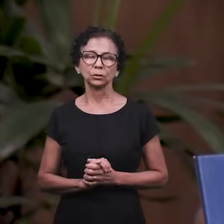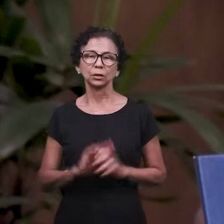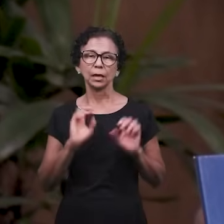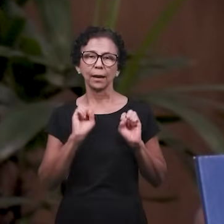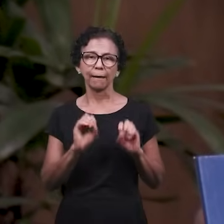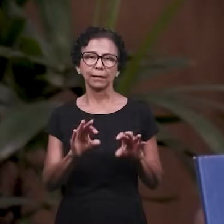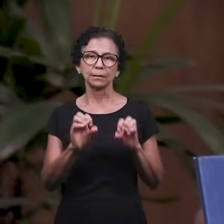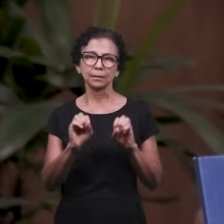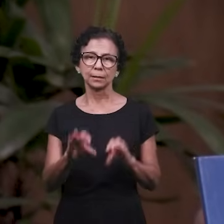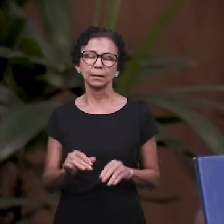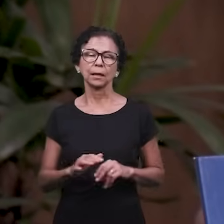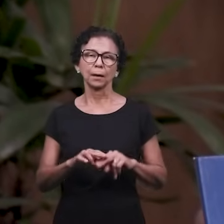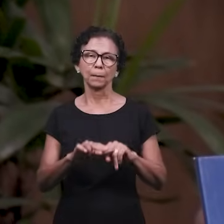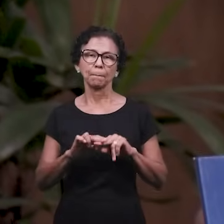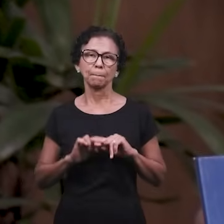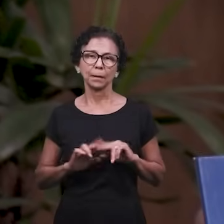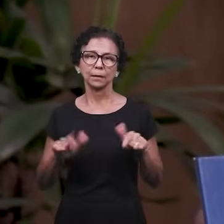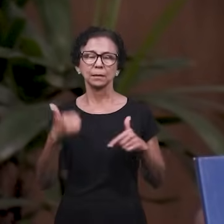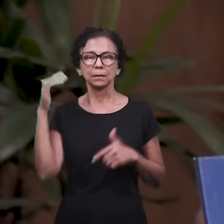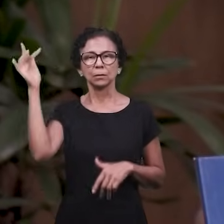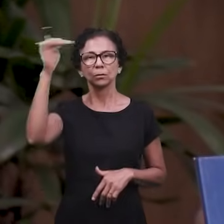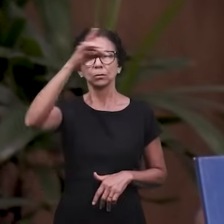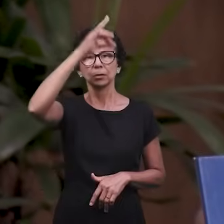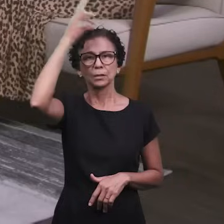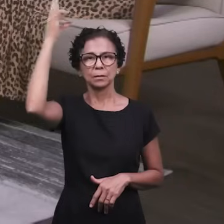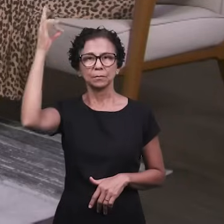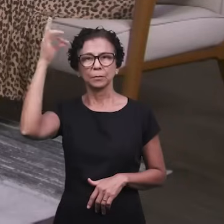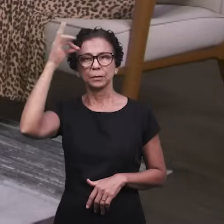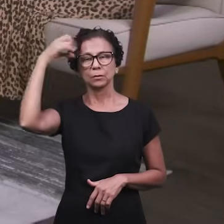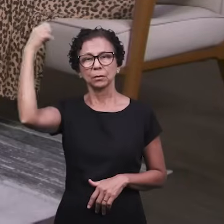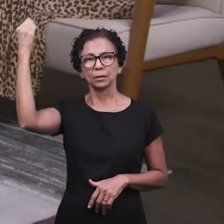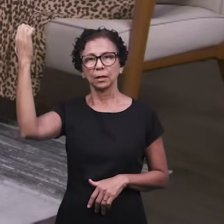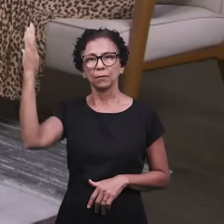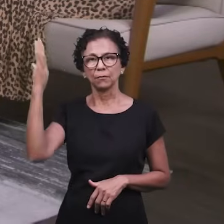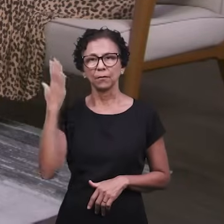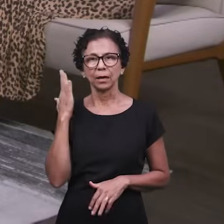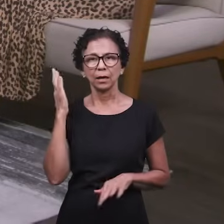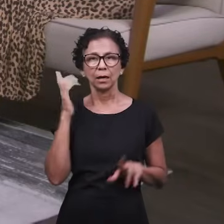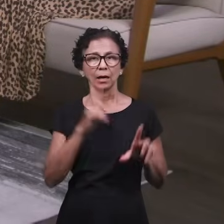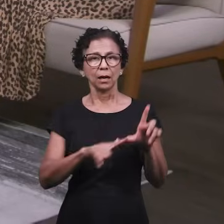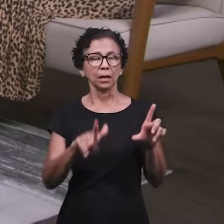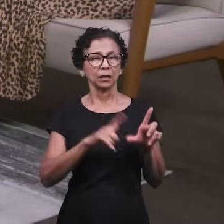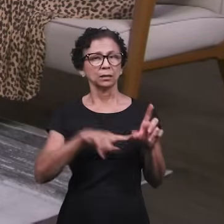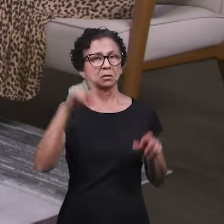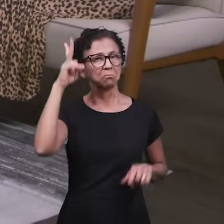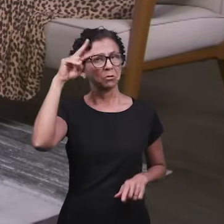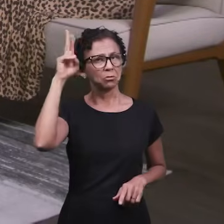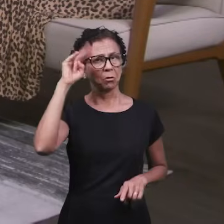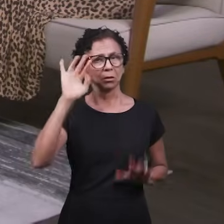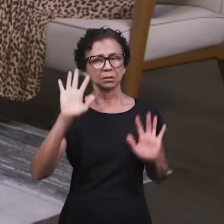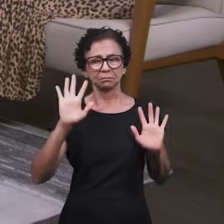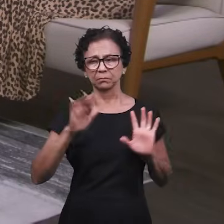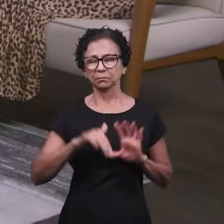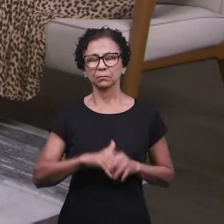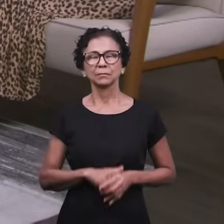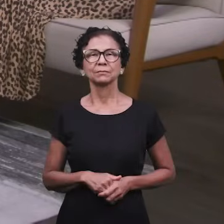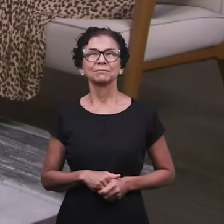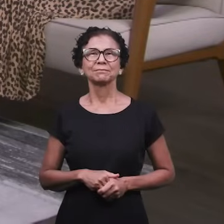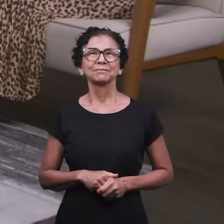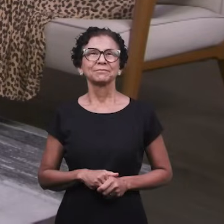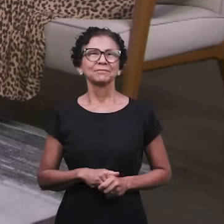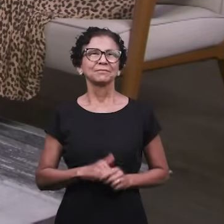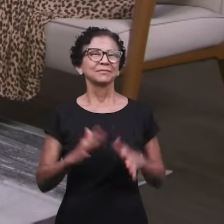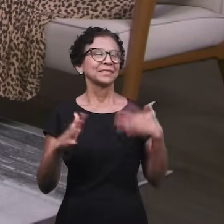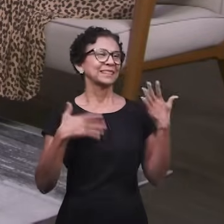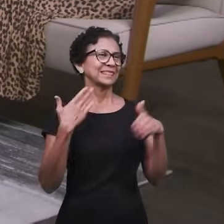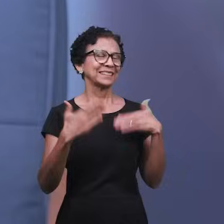Espírito, porque a letra mata e o Espírito vivifica. Amém, meninas? Amém. Que